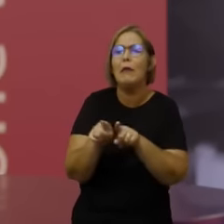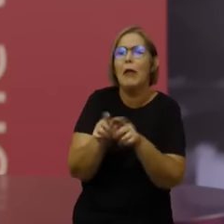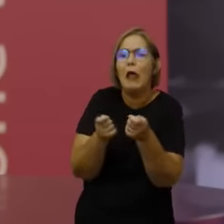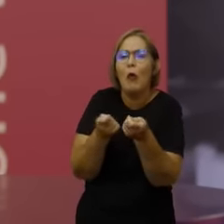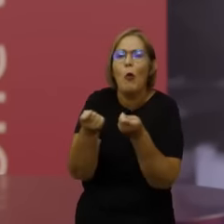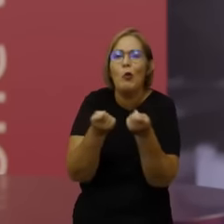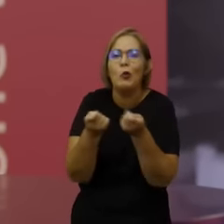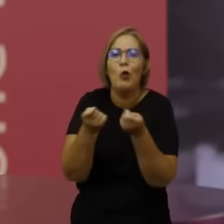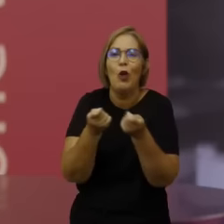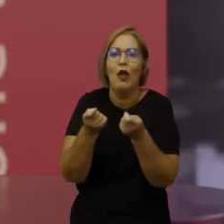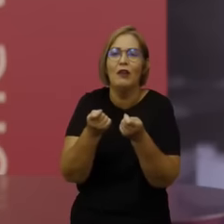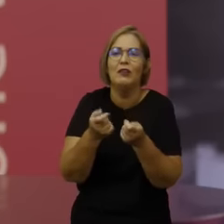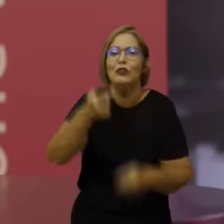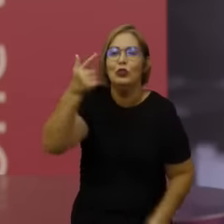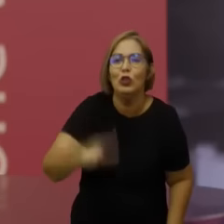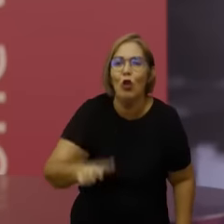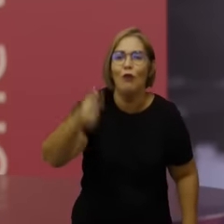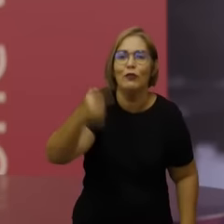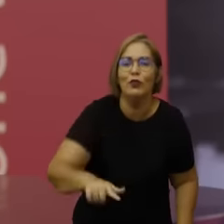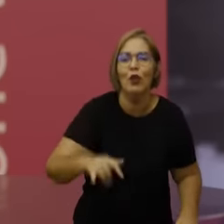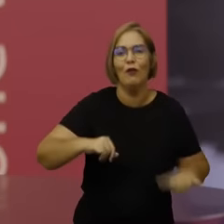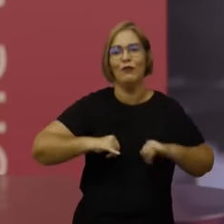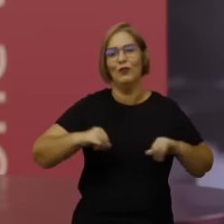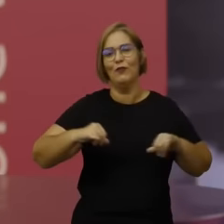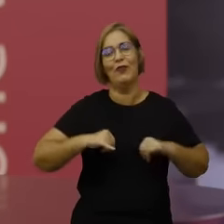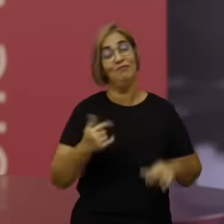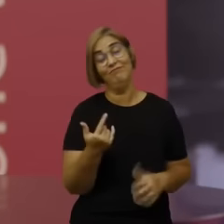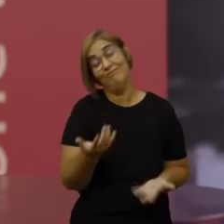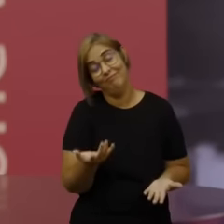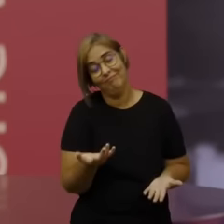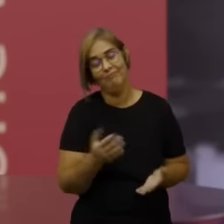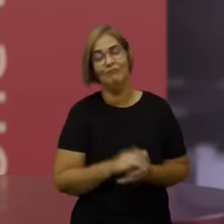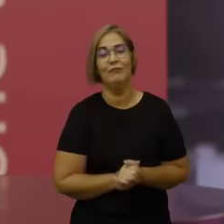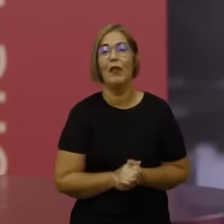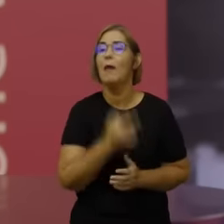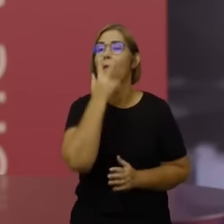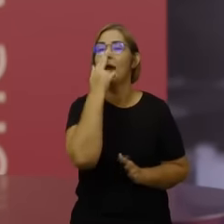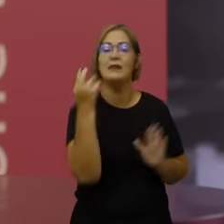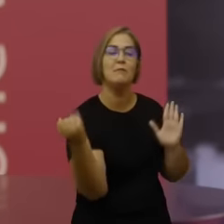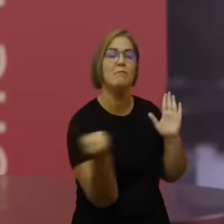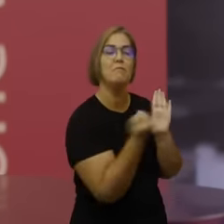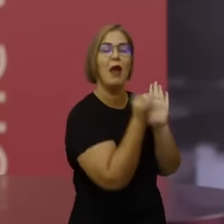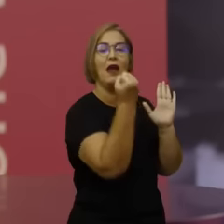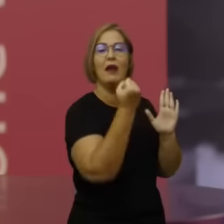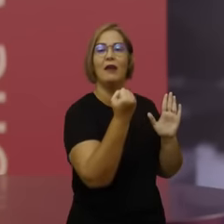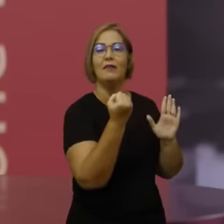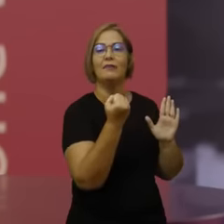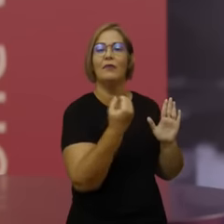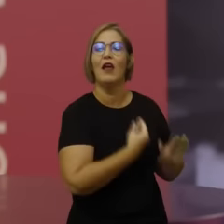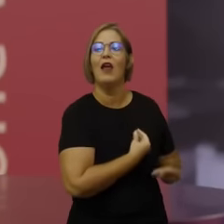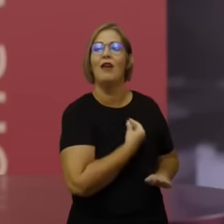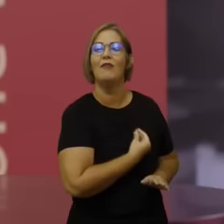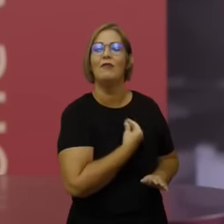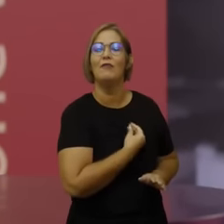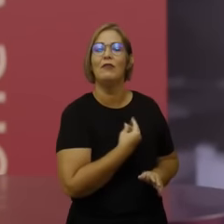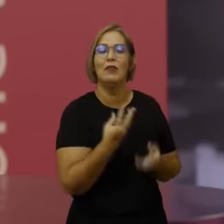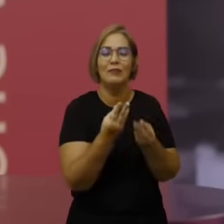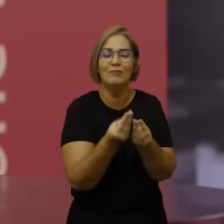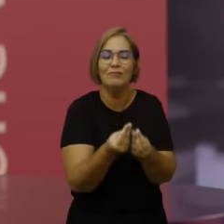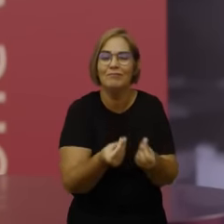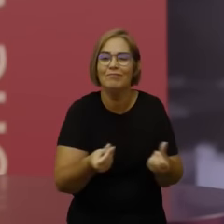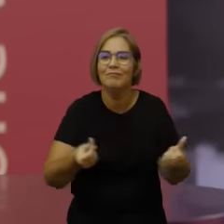que são maiores do que nós. Então, o que marca a nossa condição é a fragilidade, a vulnerabilidade, a